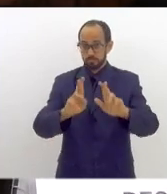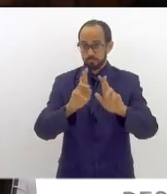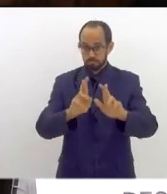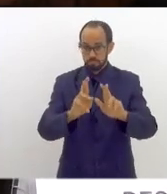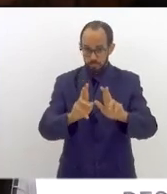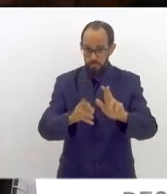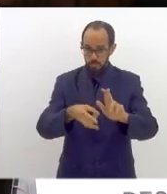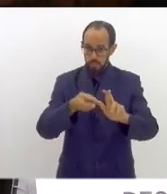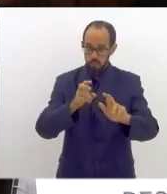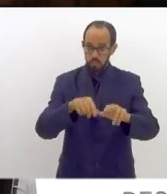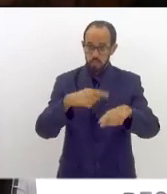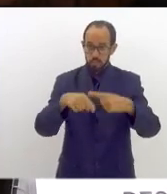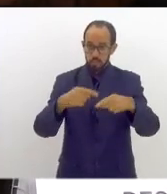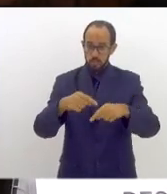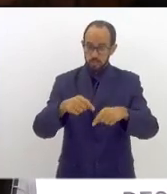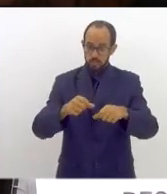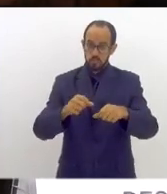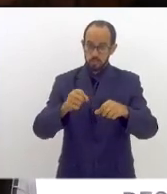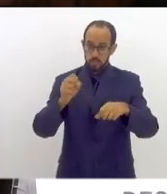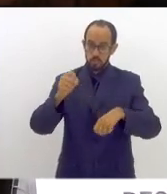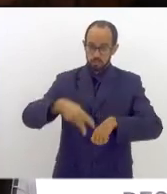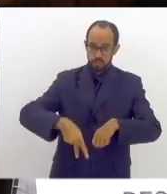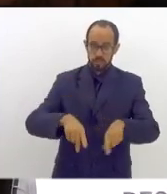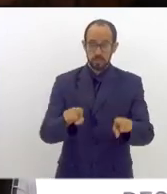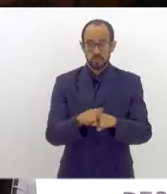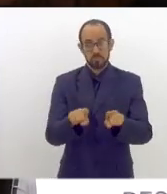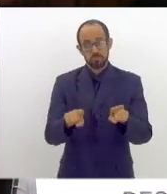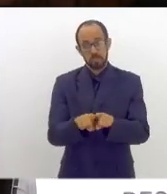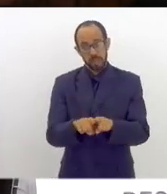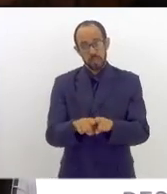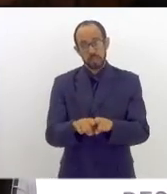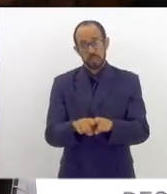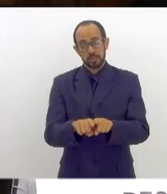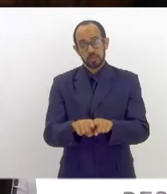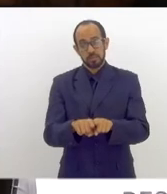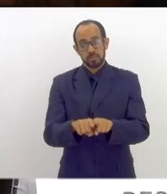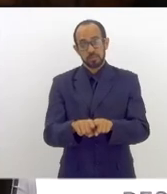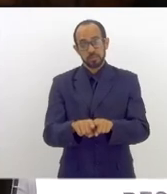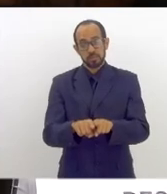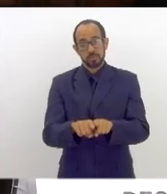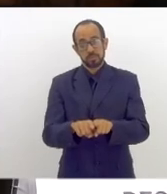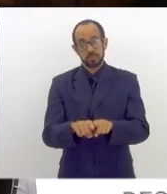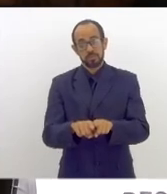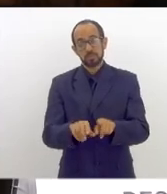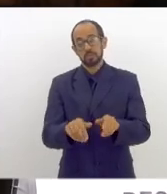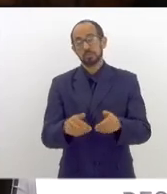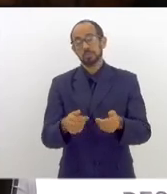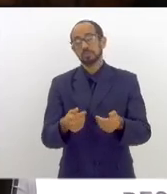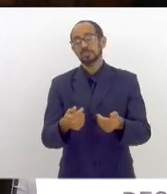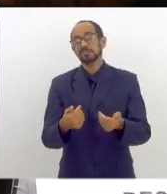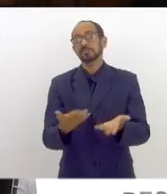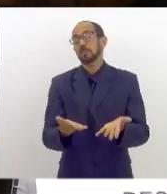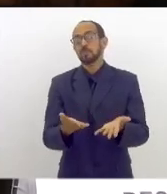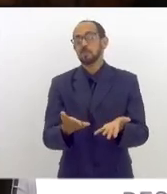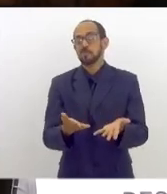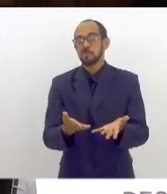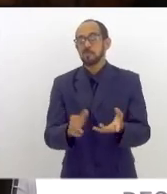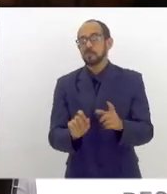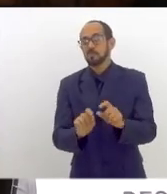eu for me aposentar e como se diz assim